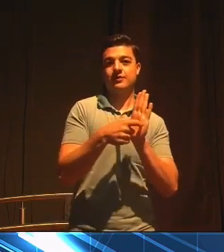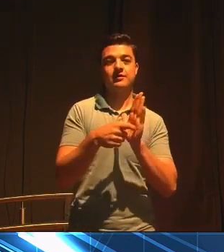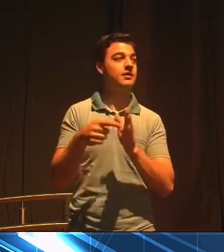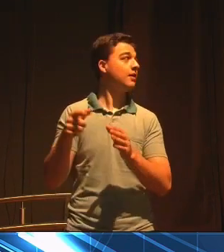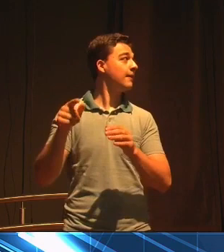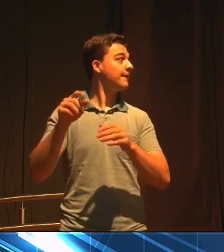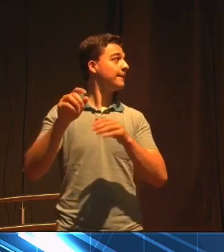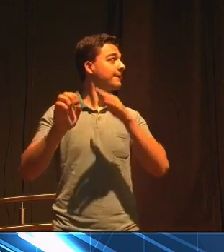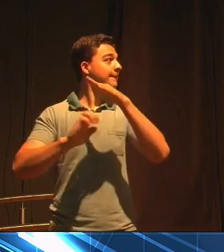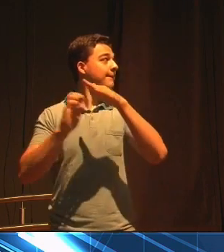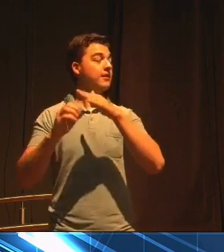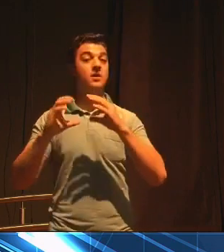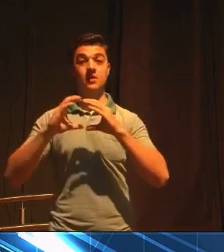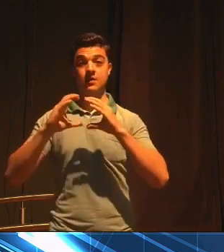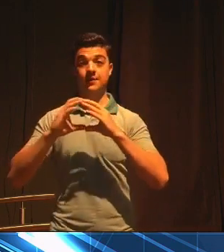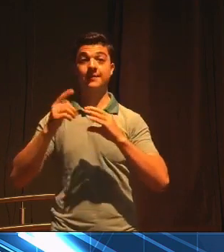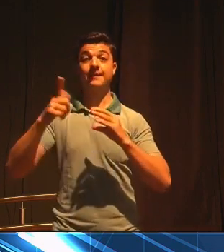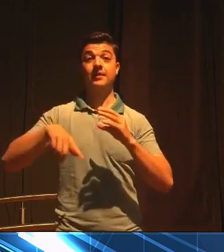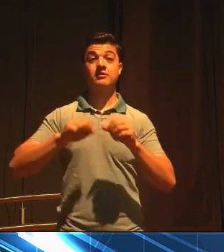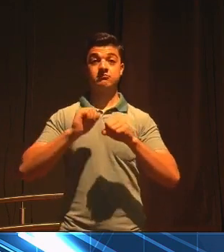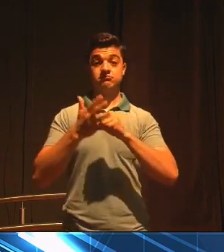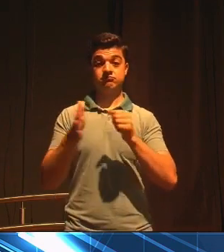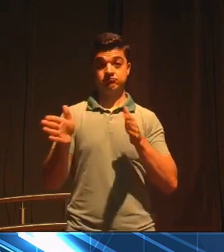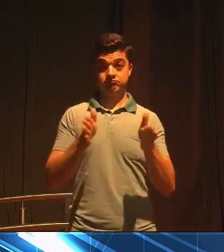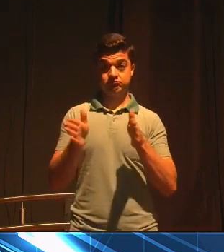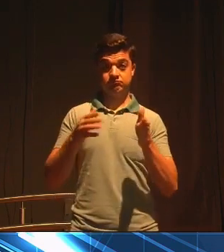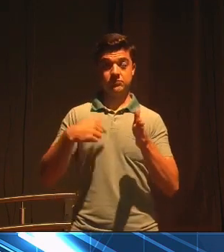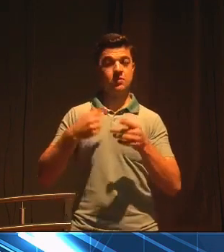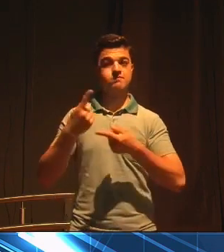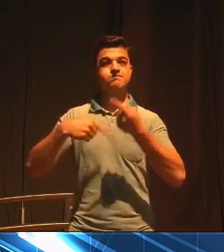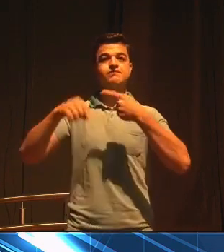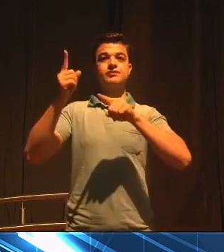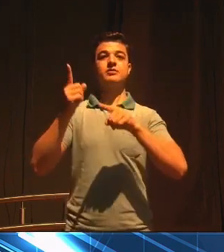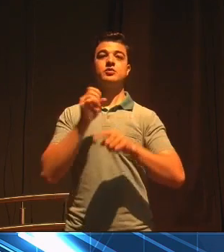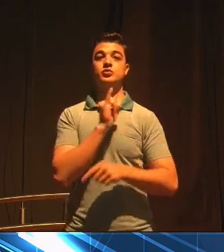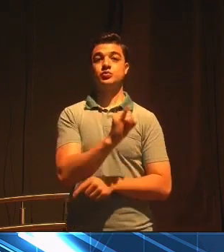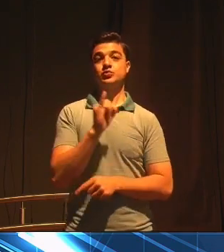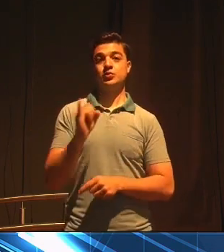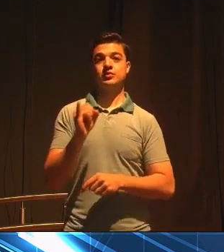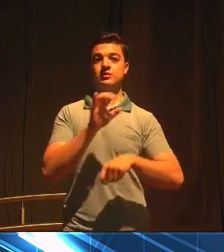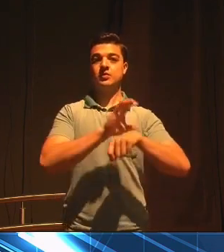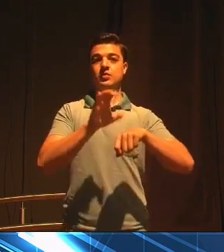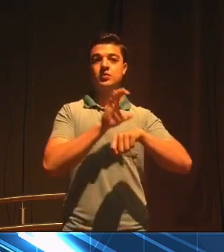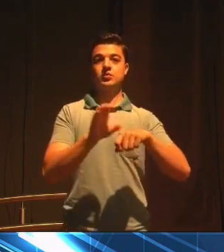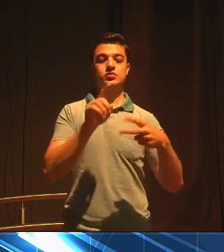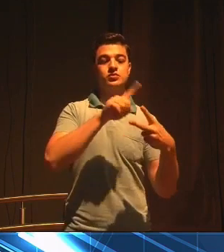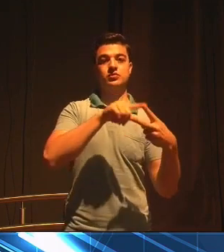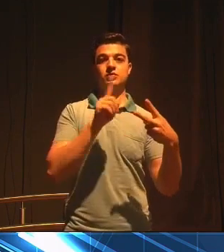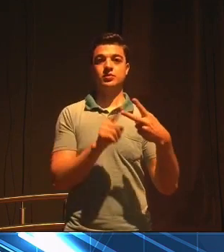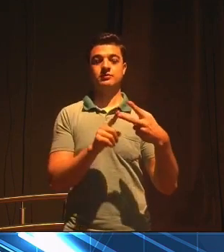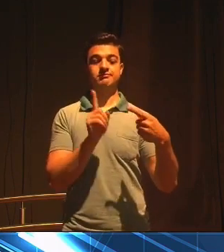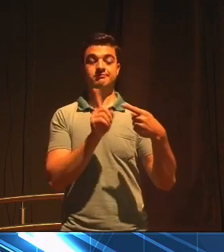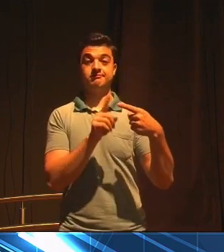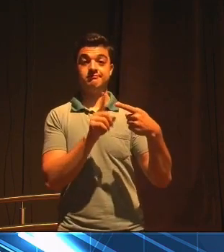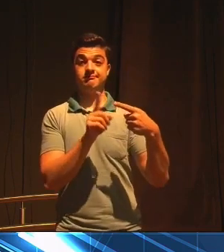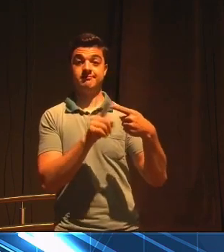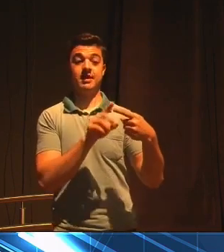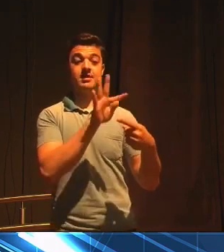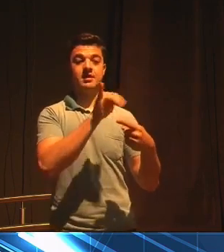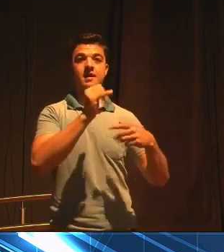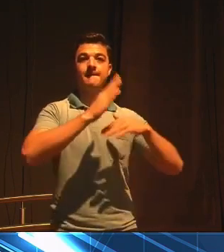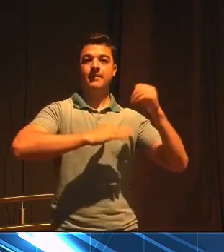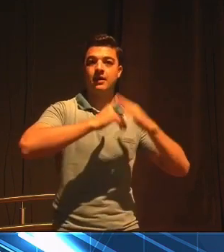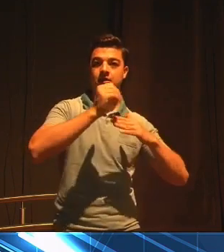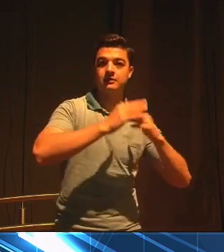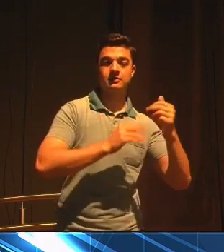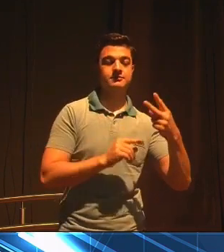mas, durante a pandemia, eu também me tornei instrutora em 2 cursos. O primeiro curso são os processos de QA na prática e o segundo